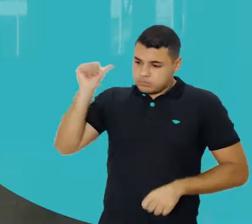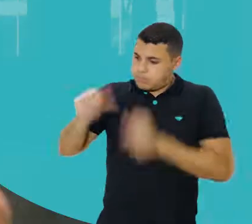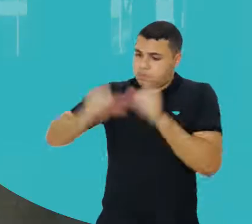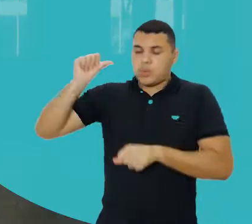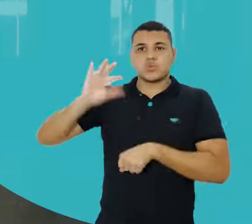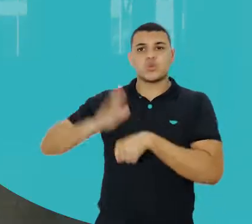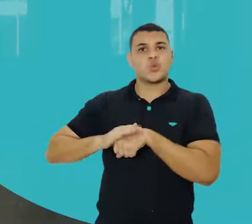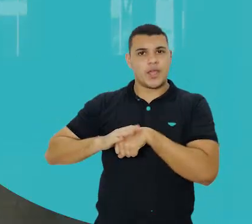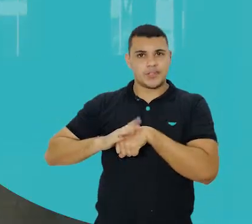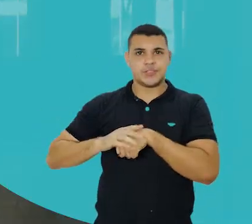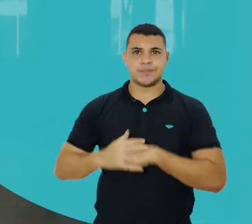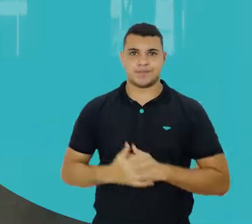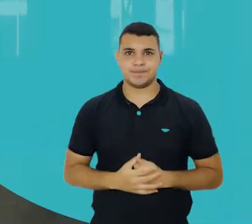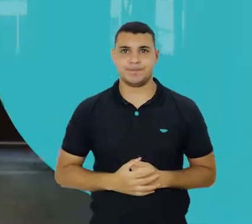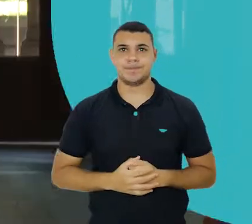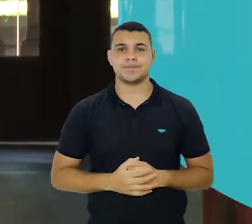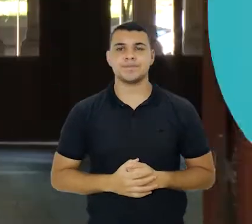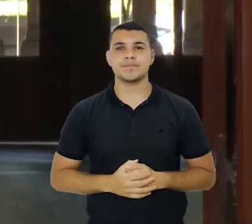tornaram doentes.